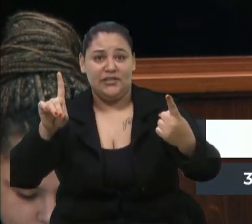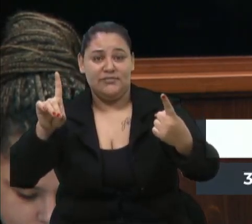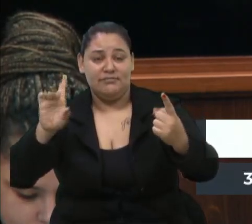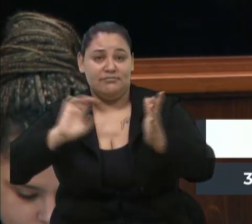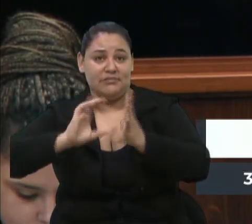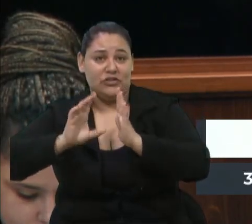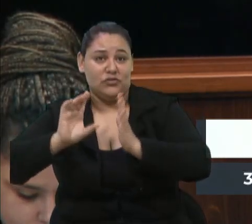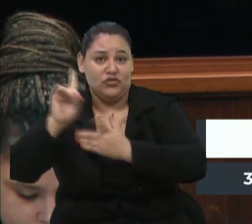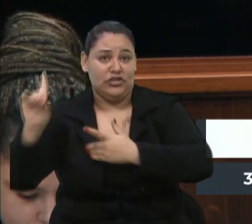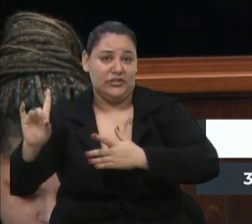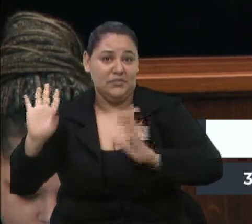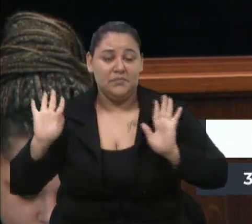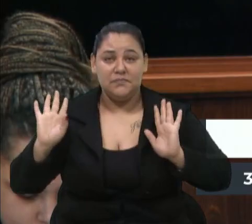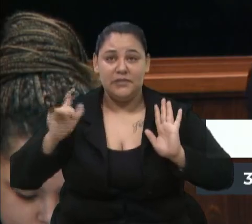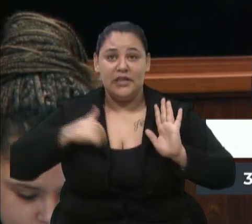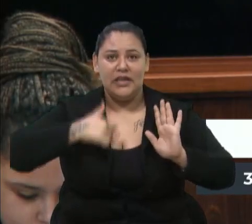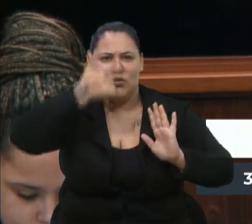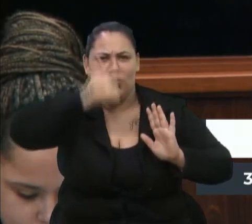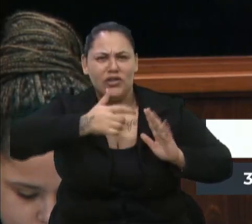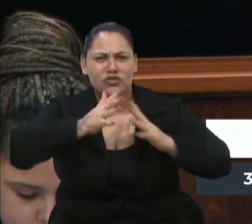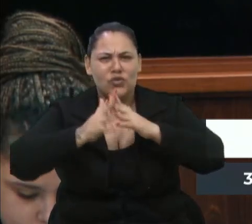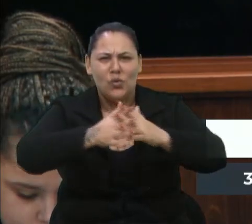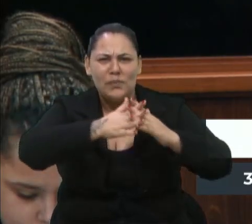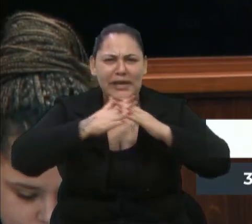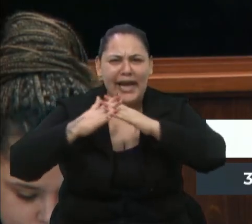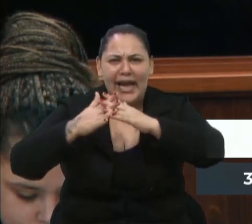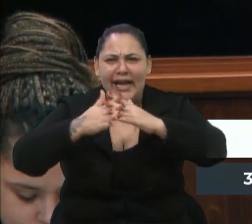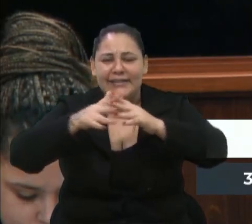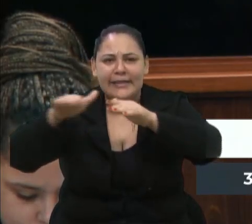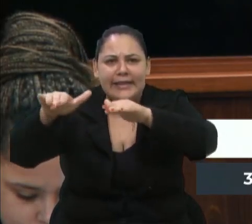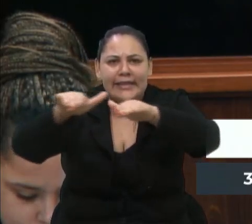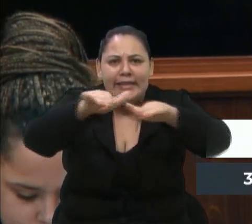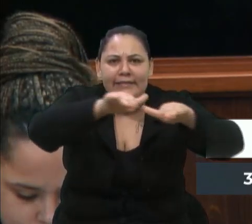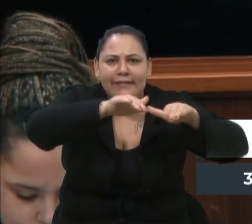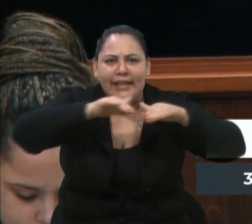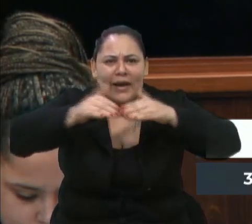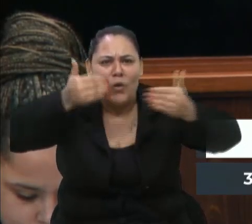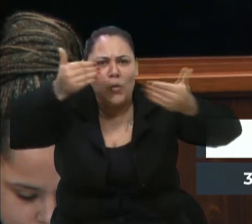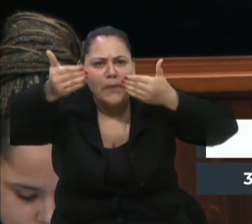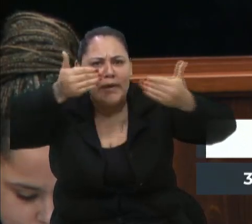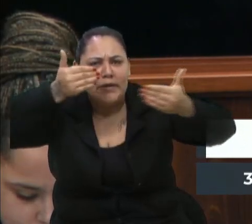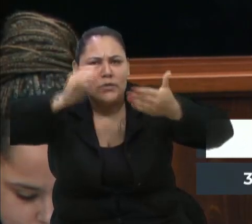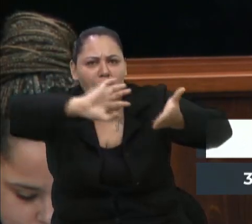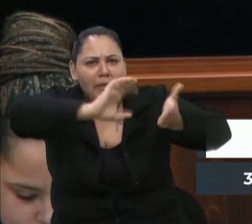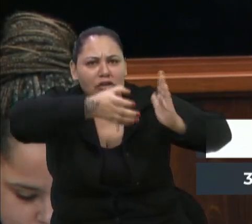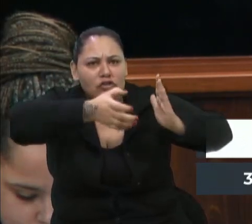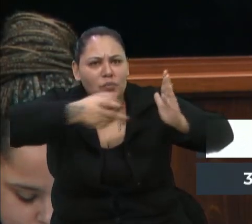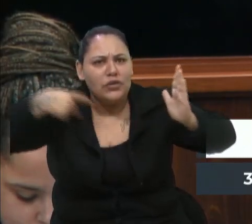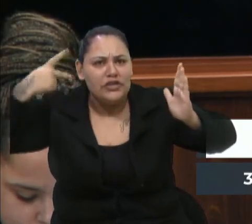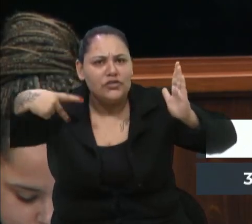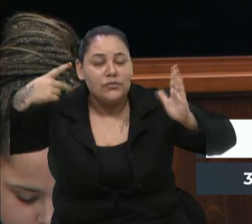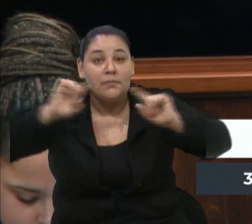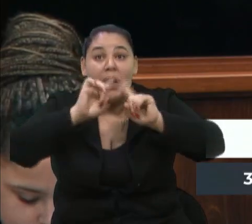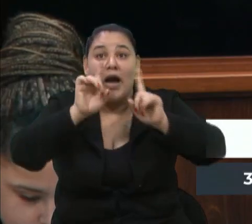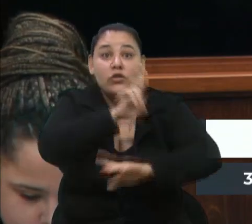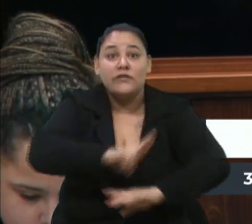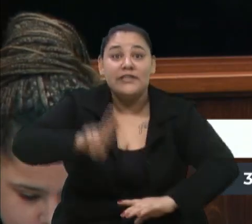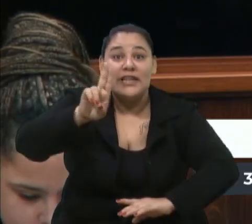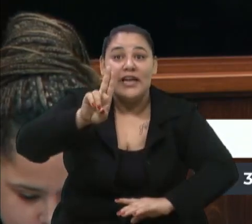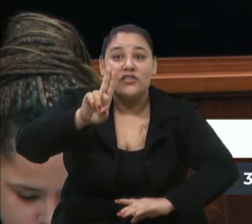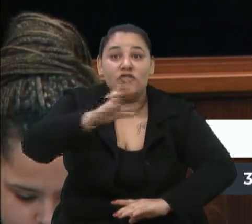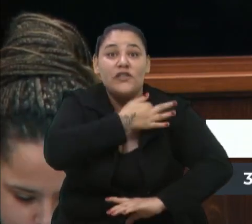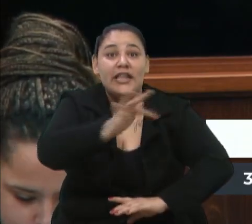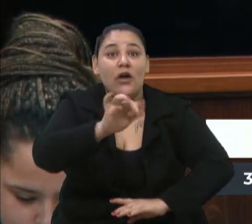E eu acho complicado a discussão nivelada dessa forma. Mas, primeiro, Universidade Federal tem cotas